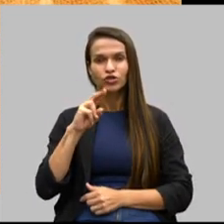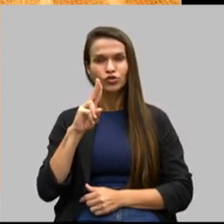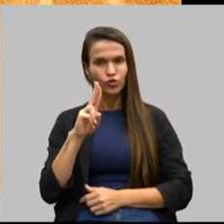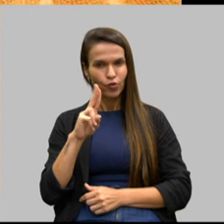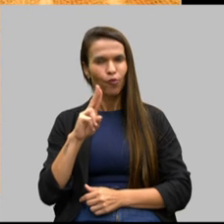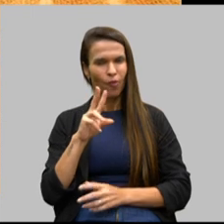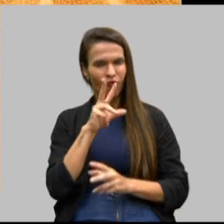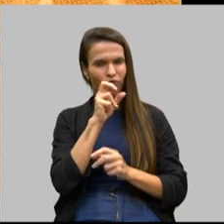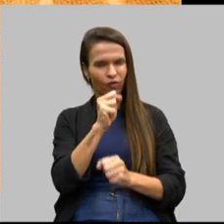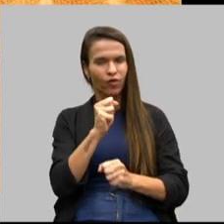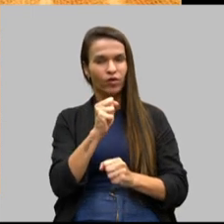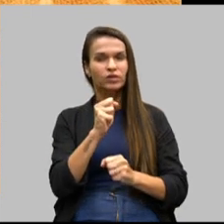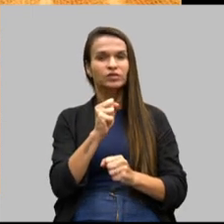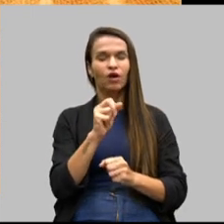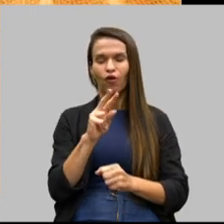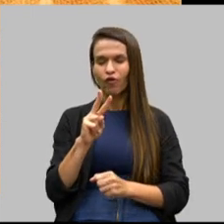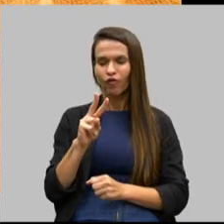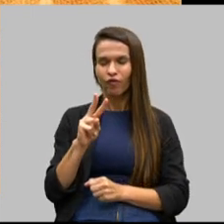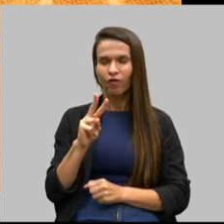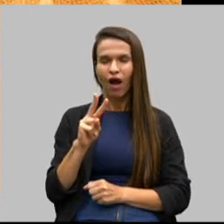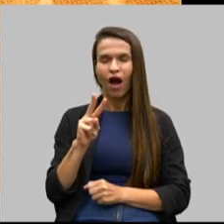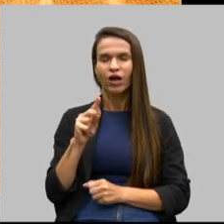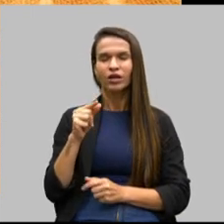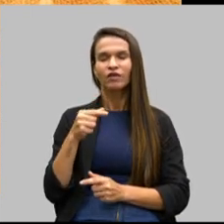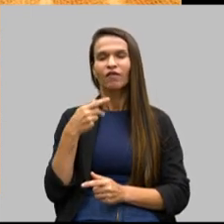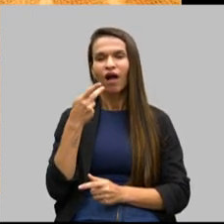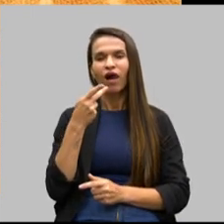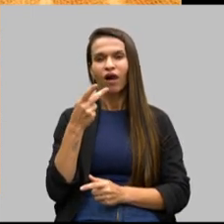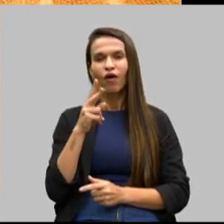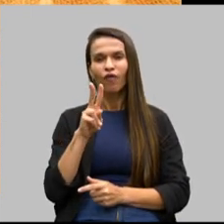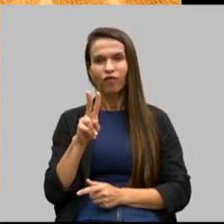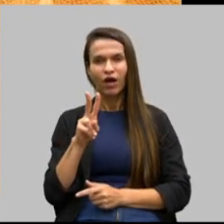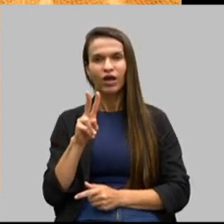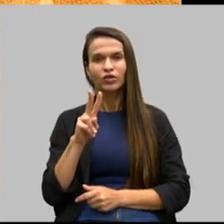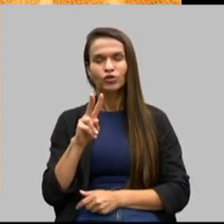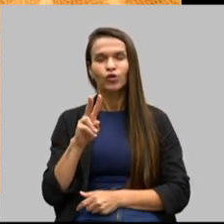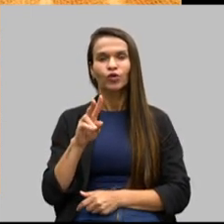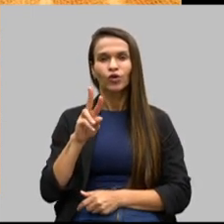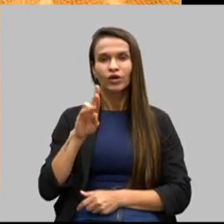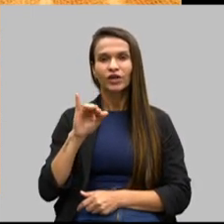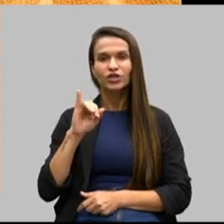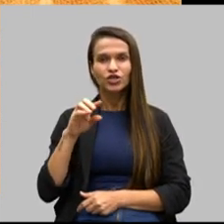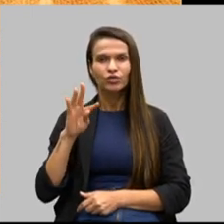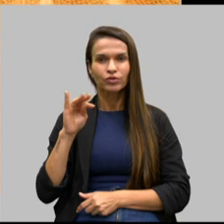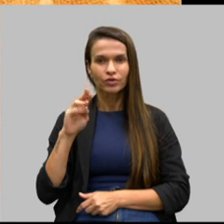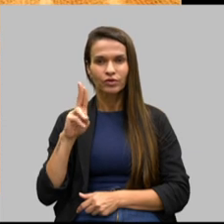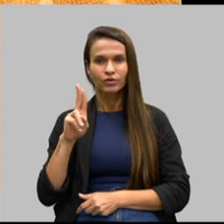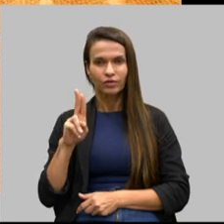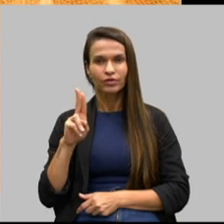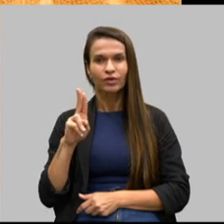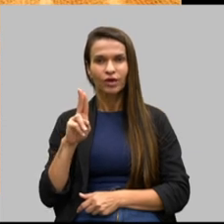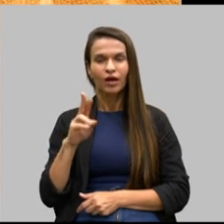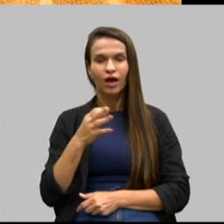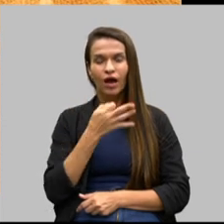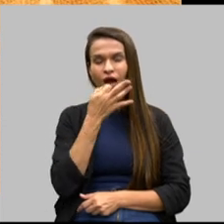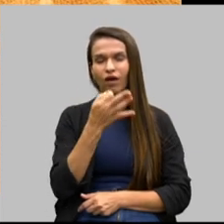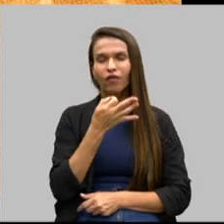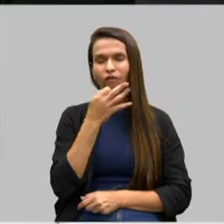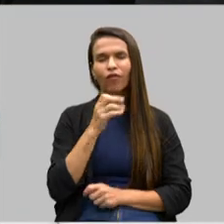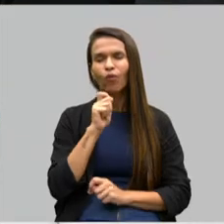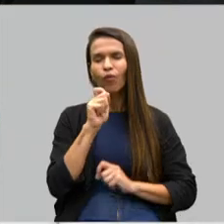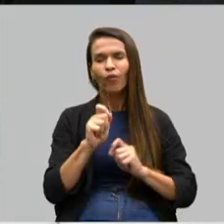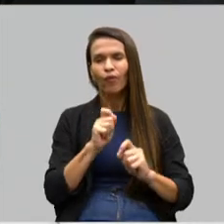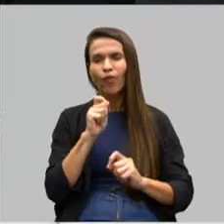O vale vem sendo chamado até Vale do Lítio. E aí a gente questiona se, para